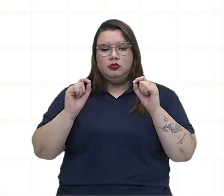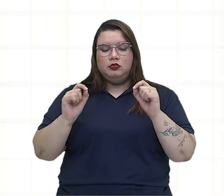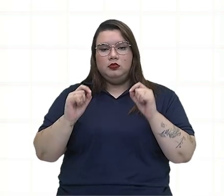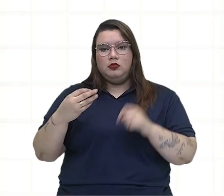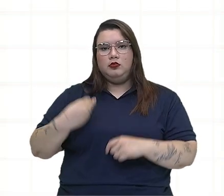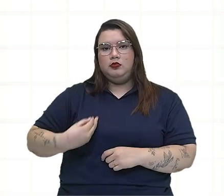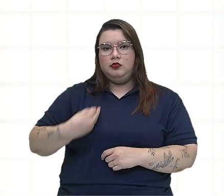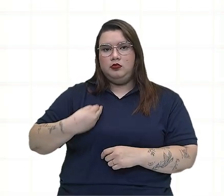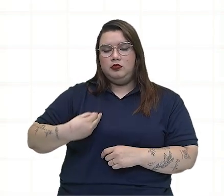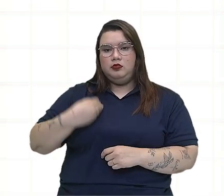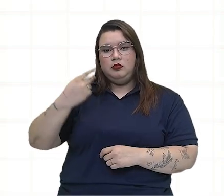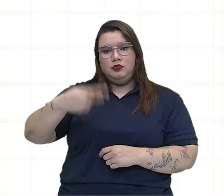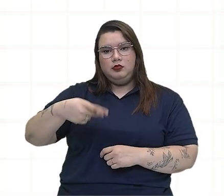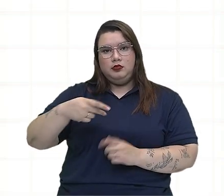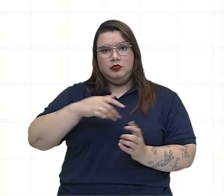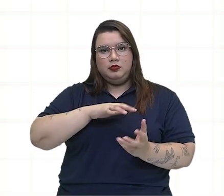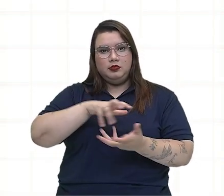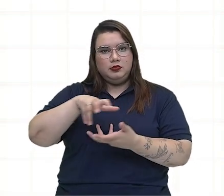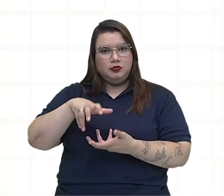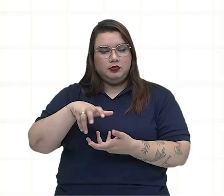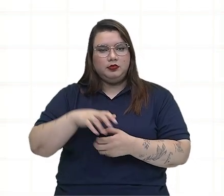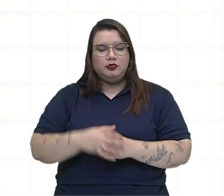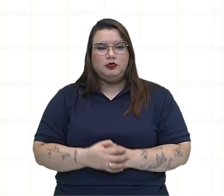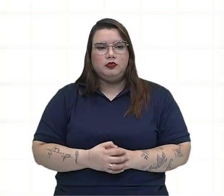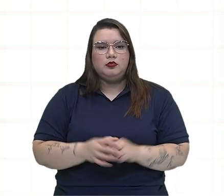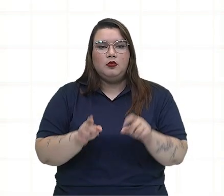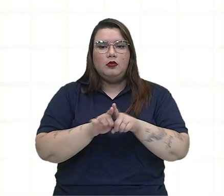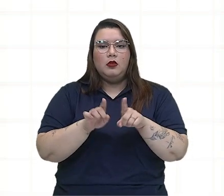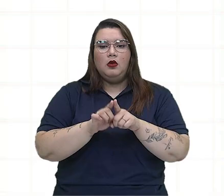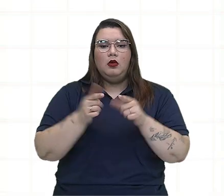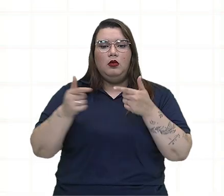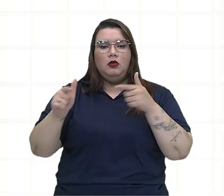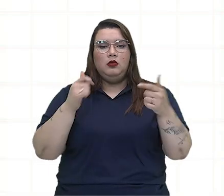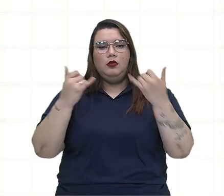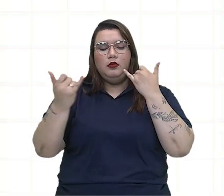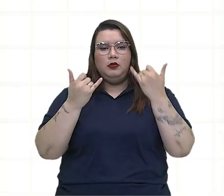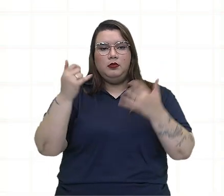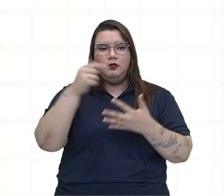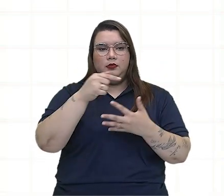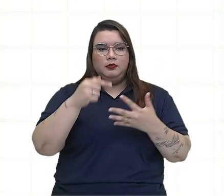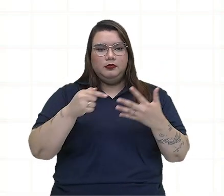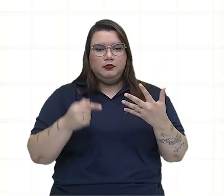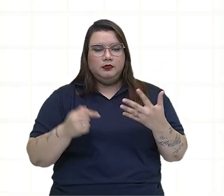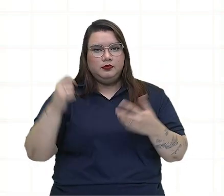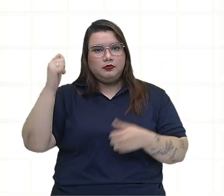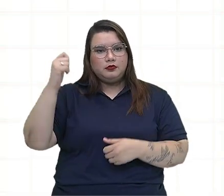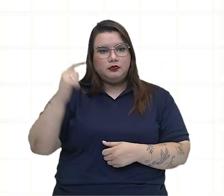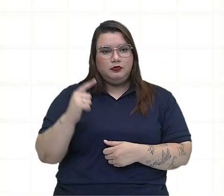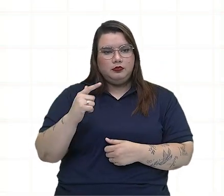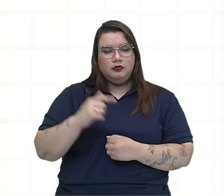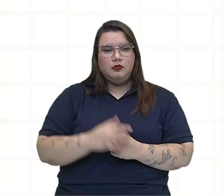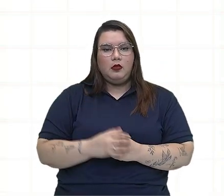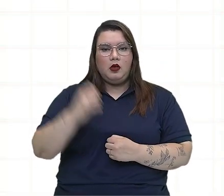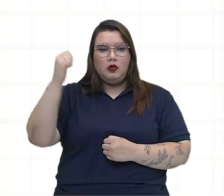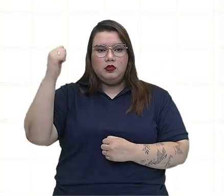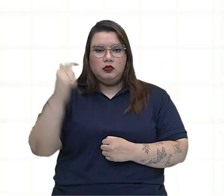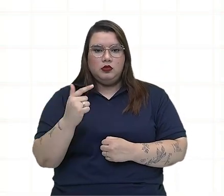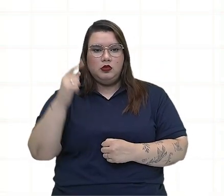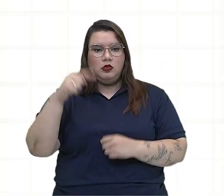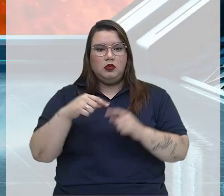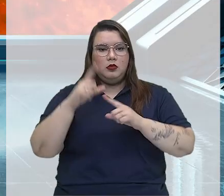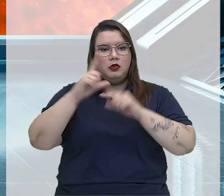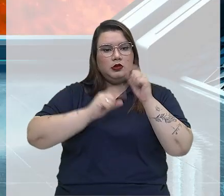forma que haja vida aqui. E ainda temos outras observações quanto ao Sol. O Sol é